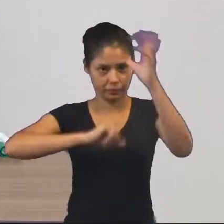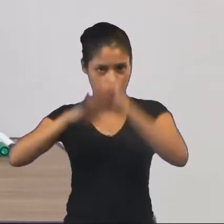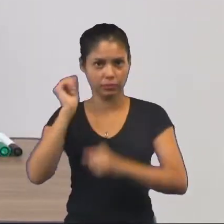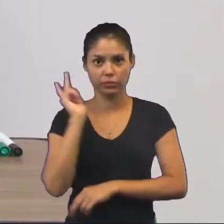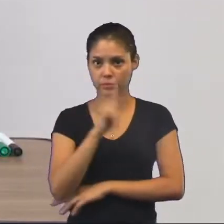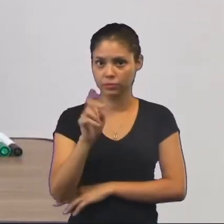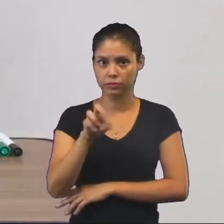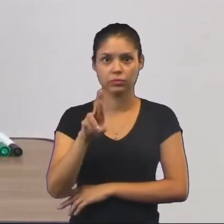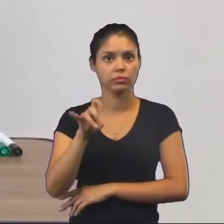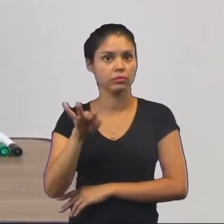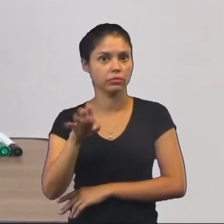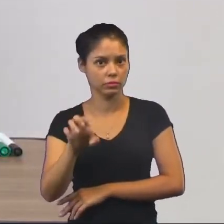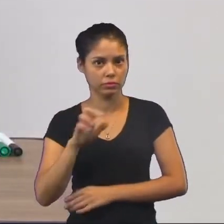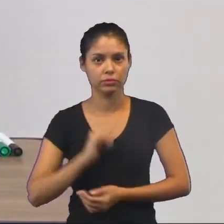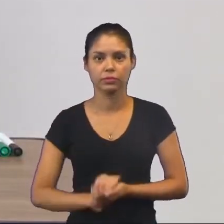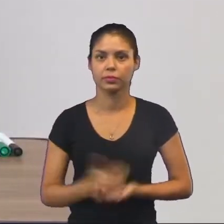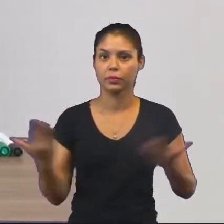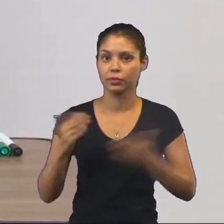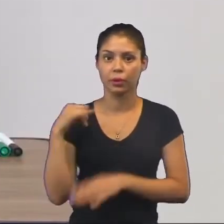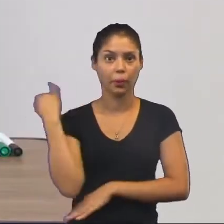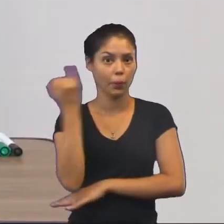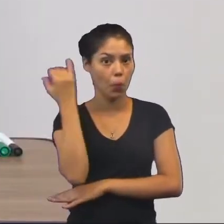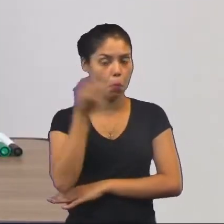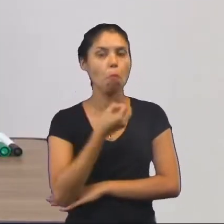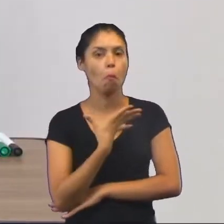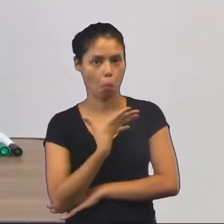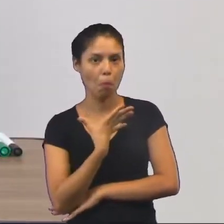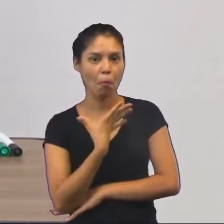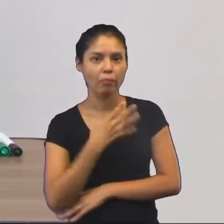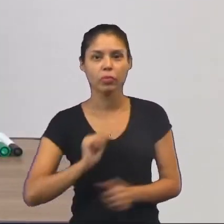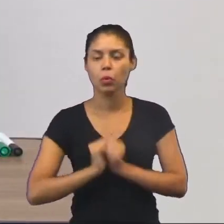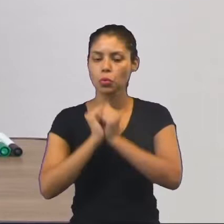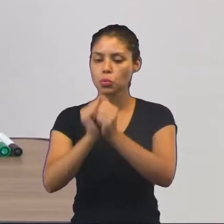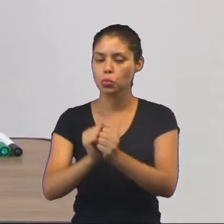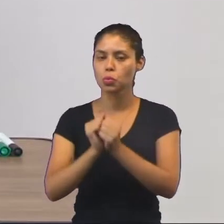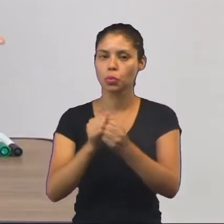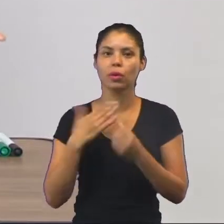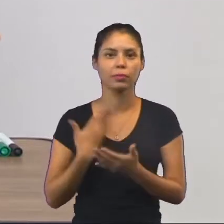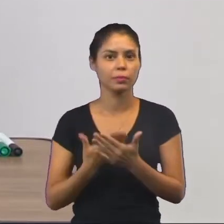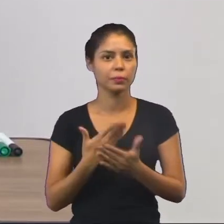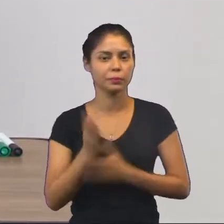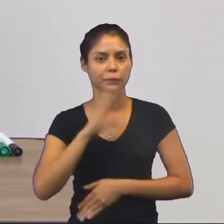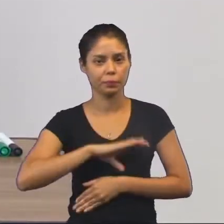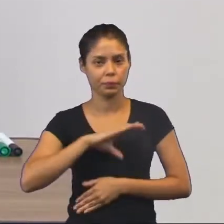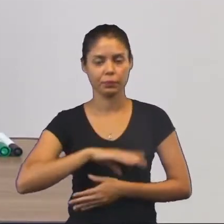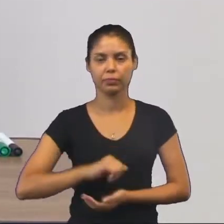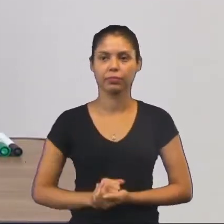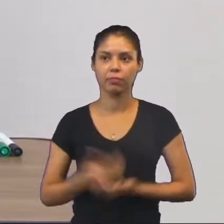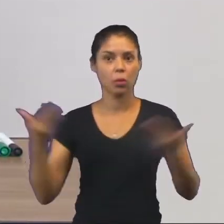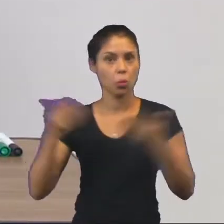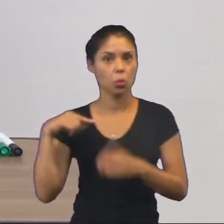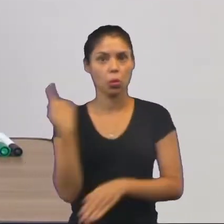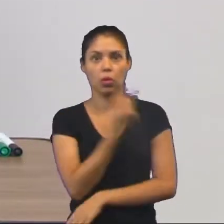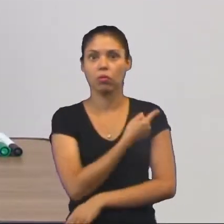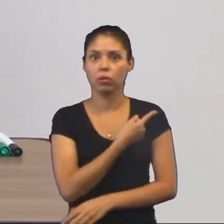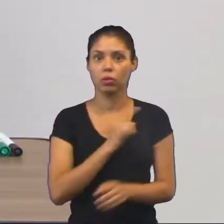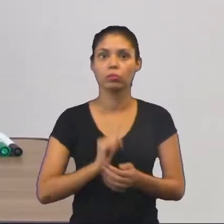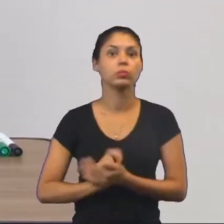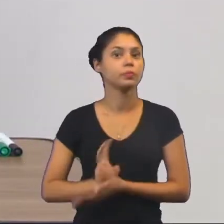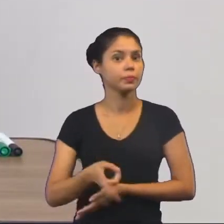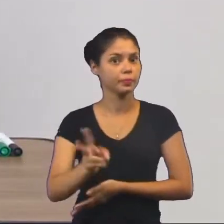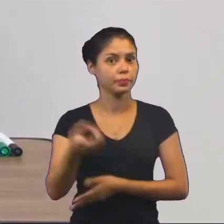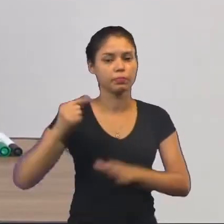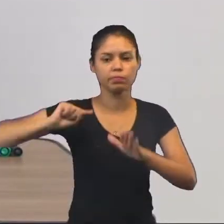Sou a professora Marilane Moraes e é muito bom ter vocês junto comigo para a nossa aula de língua portuguesa. Hoje nós vamos